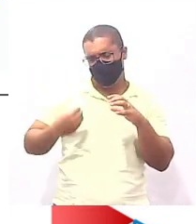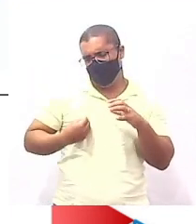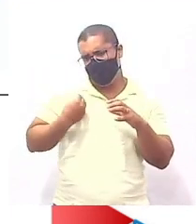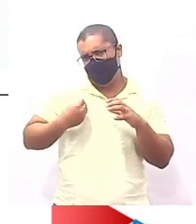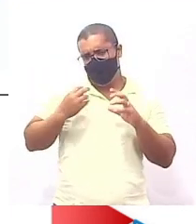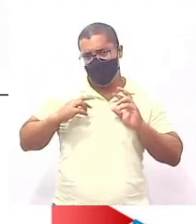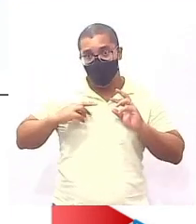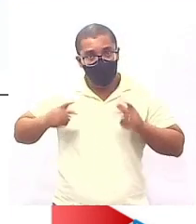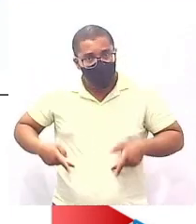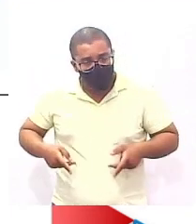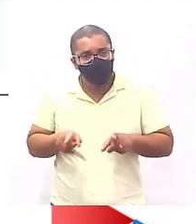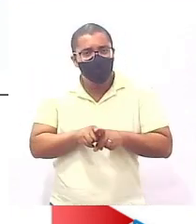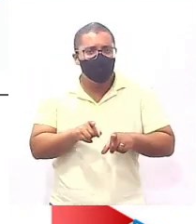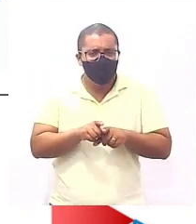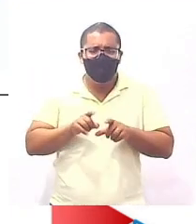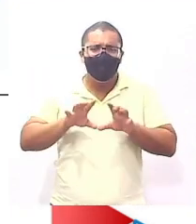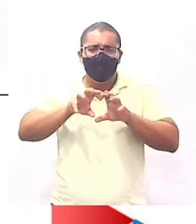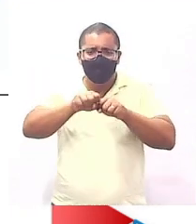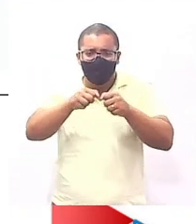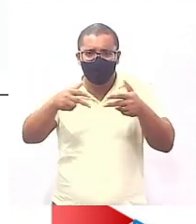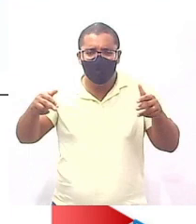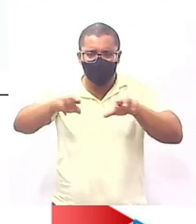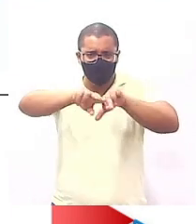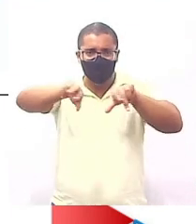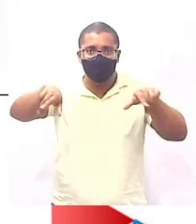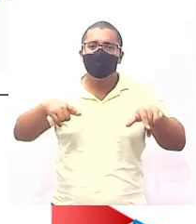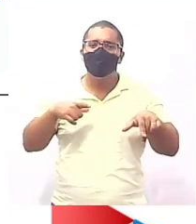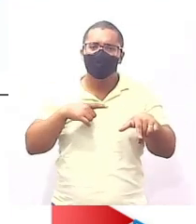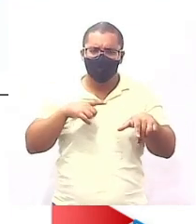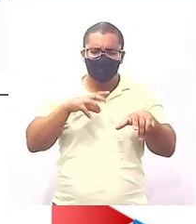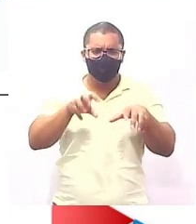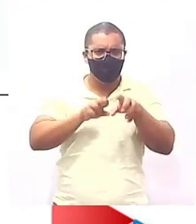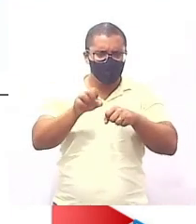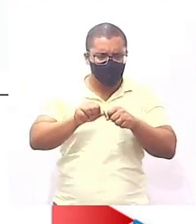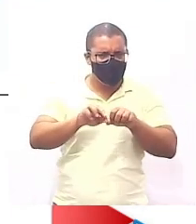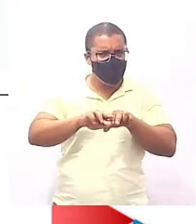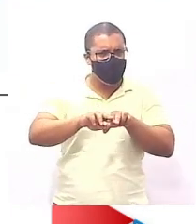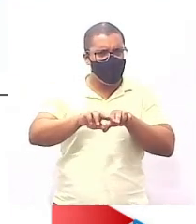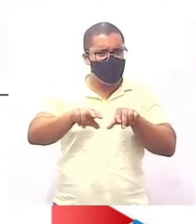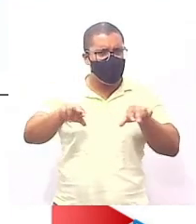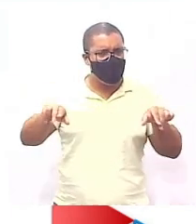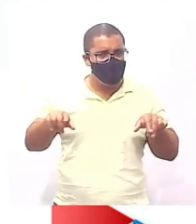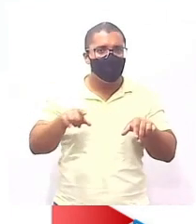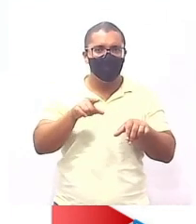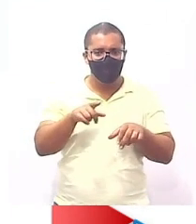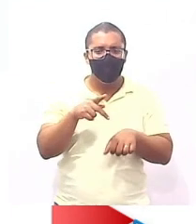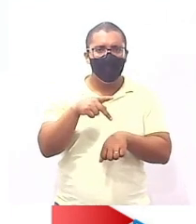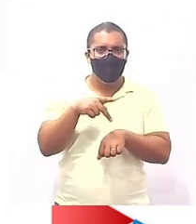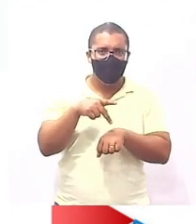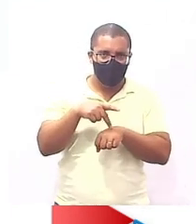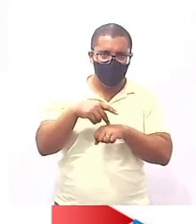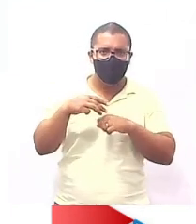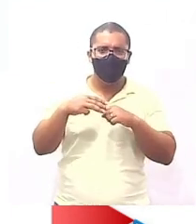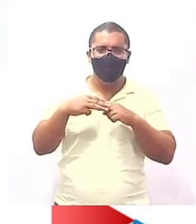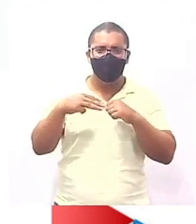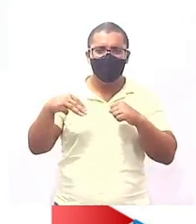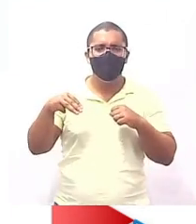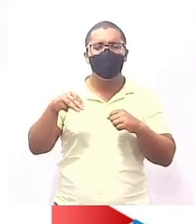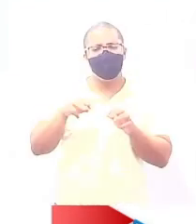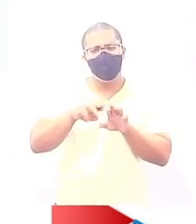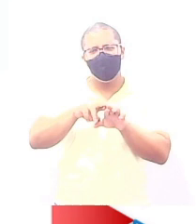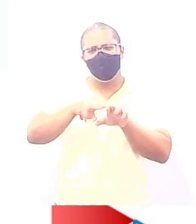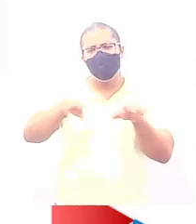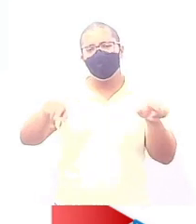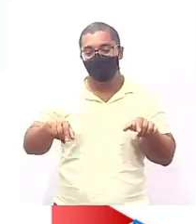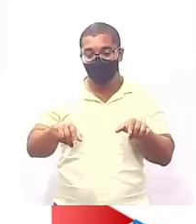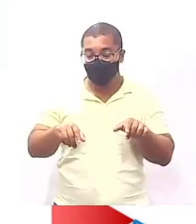explorada em razão dos seus recursos naturais e minerais que nelas existem. Como vocês podem observar